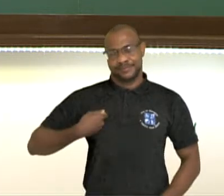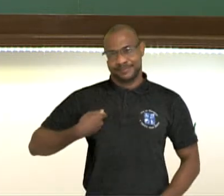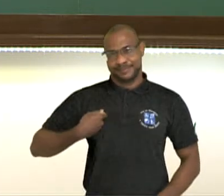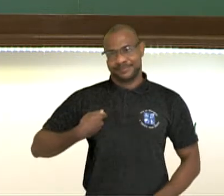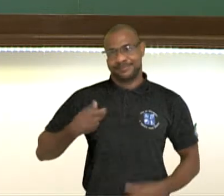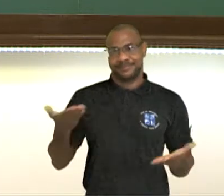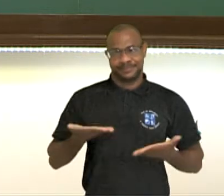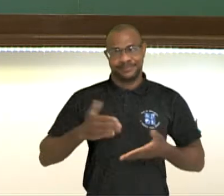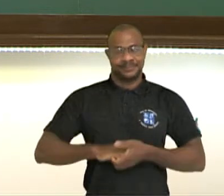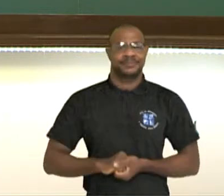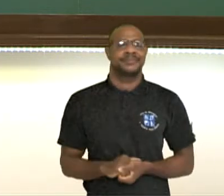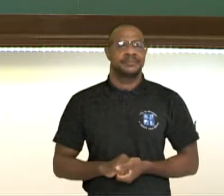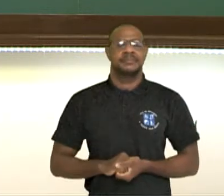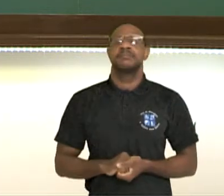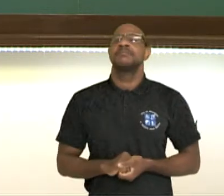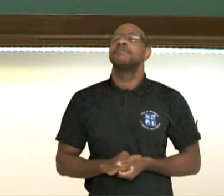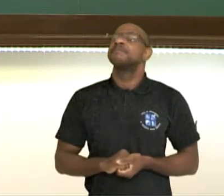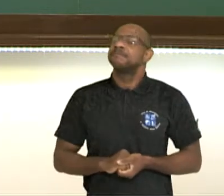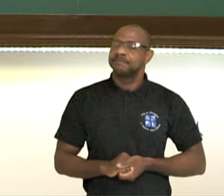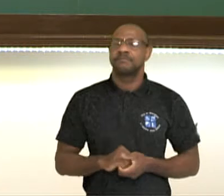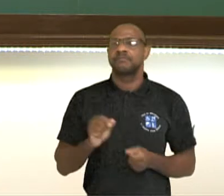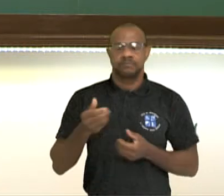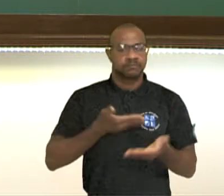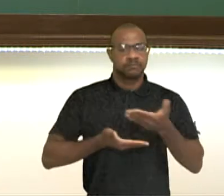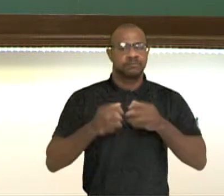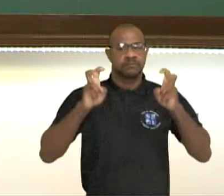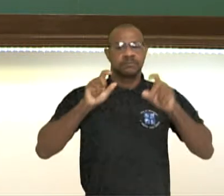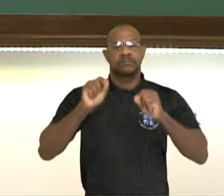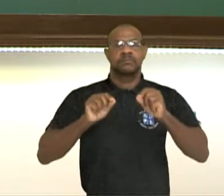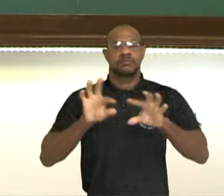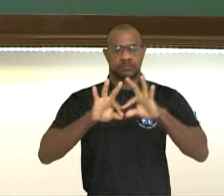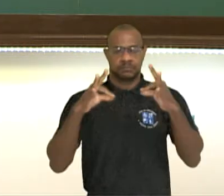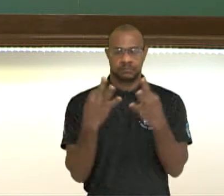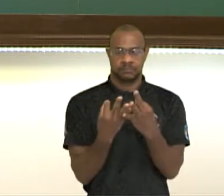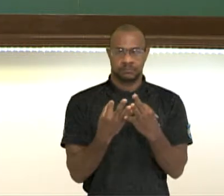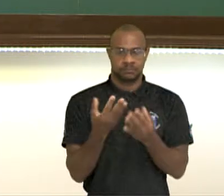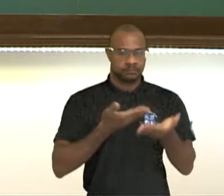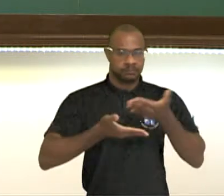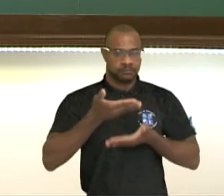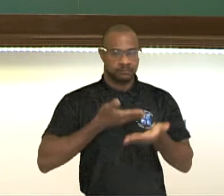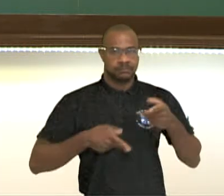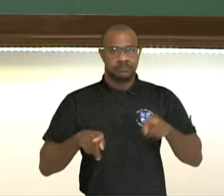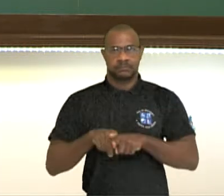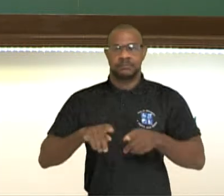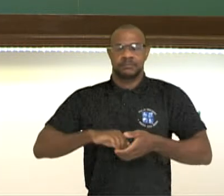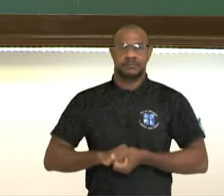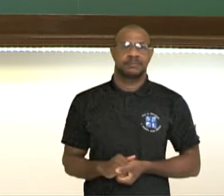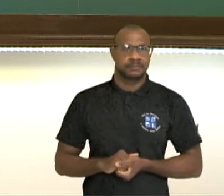hoje, relações familiares e pessoais. Vamos conhecer os objetivos da nossa aula de hoje?